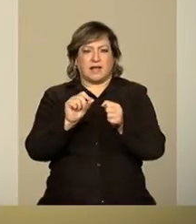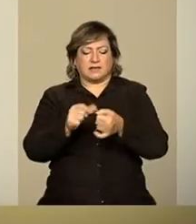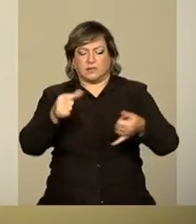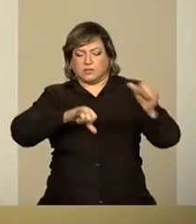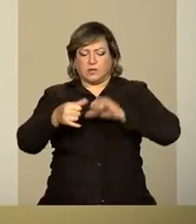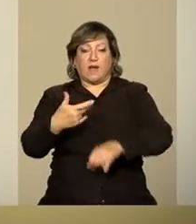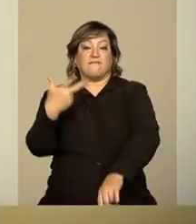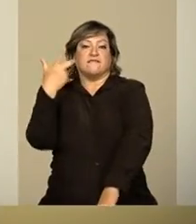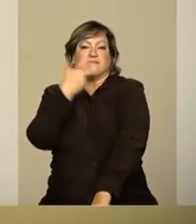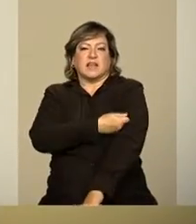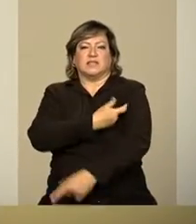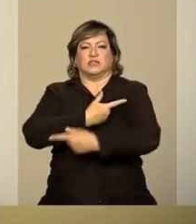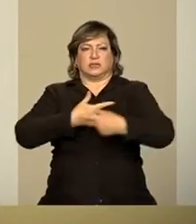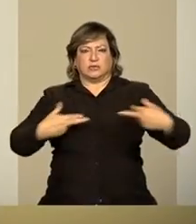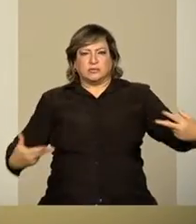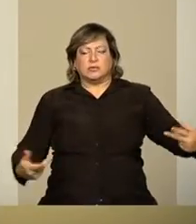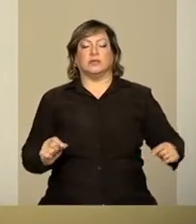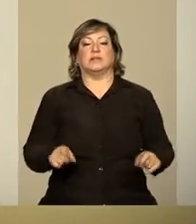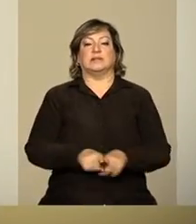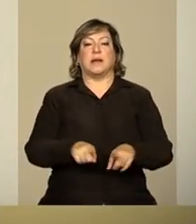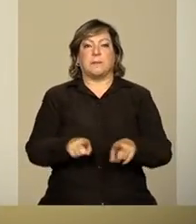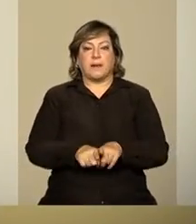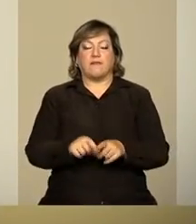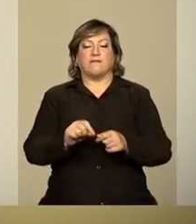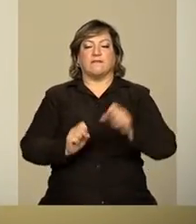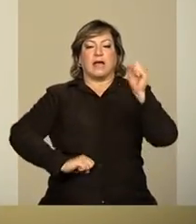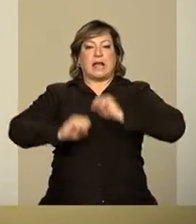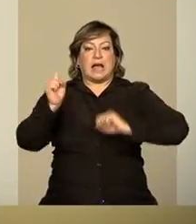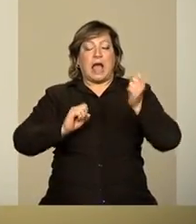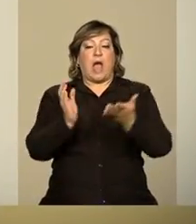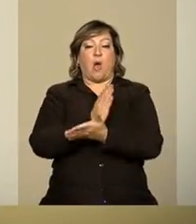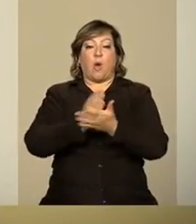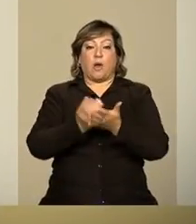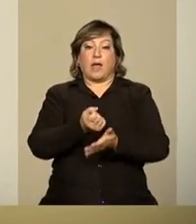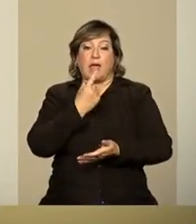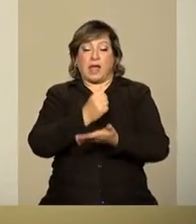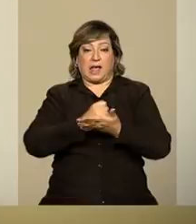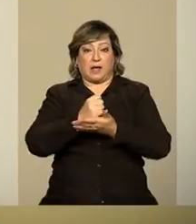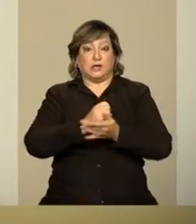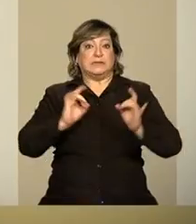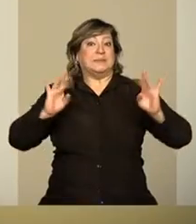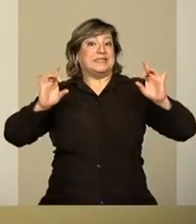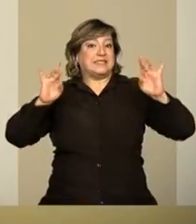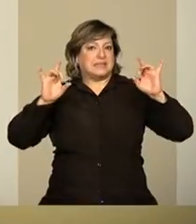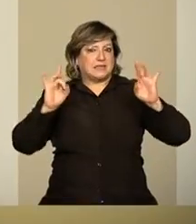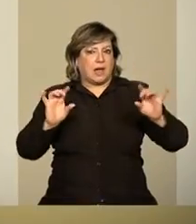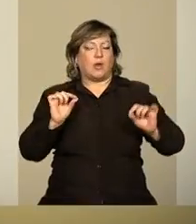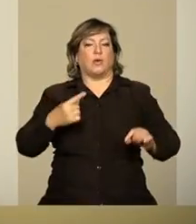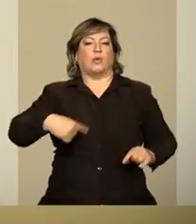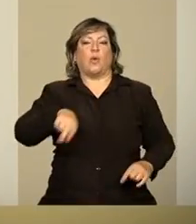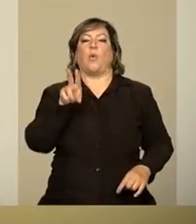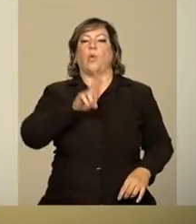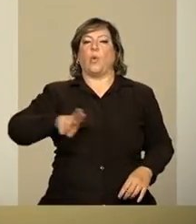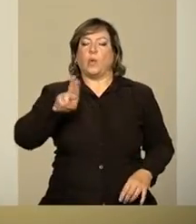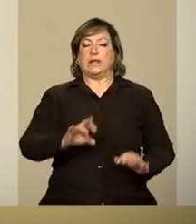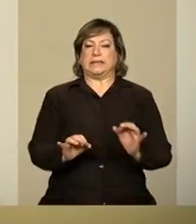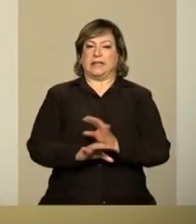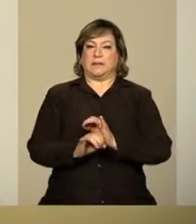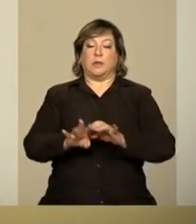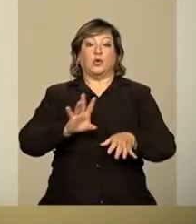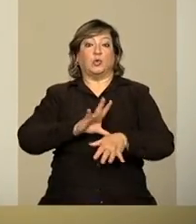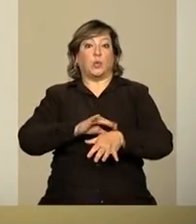vacinas e também na produção de alguns desses medicamentos de última geração que são usados no tratamento